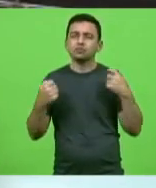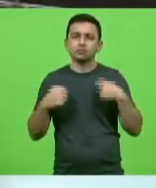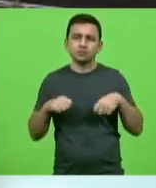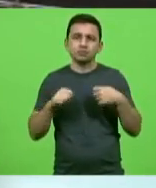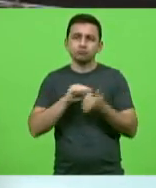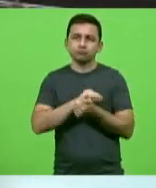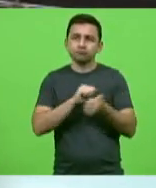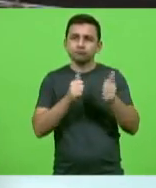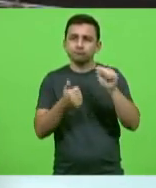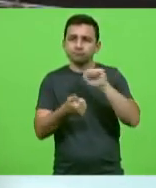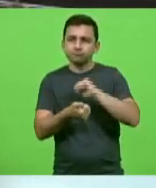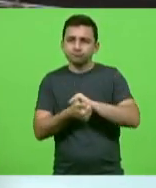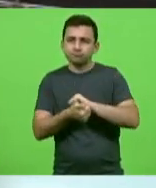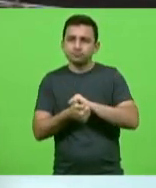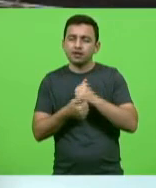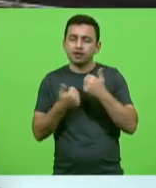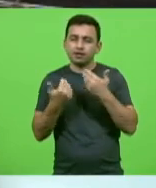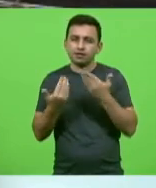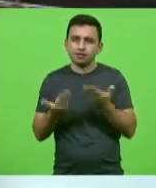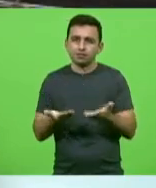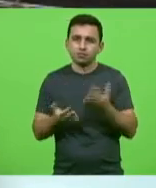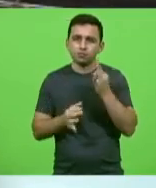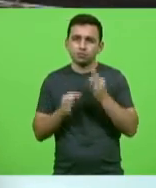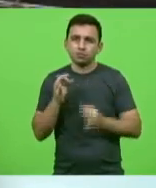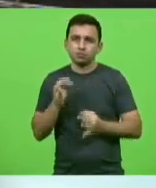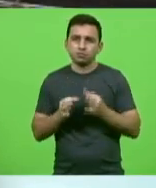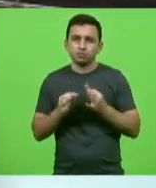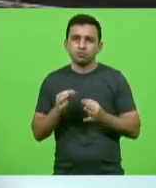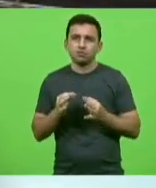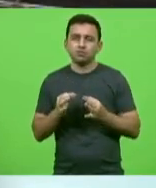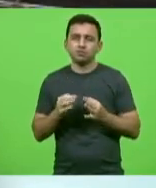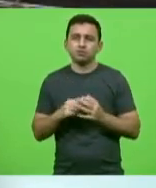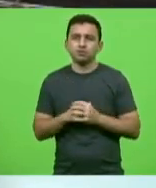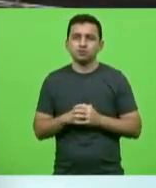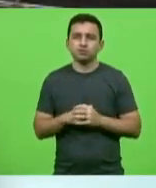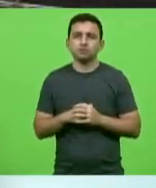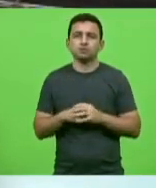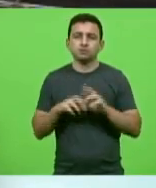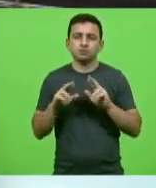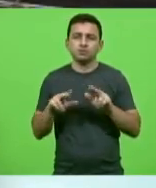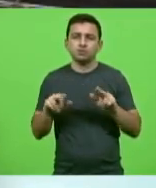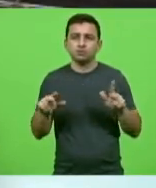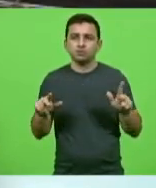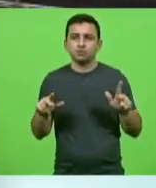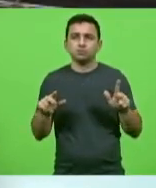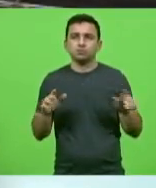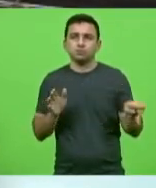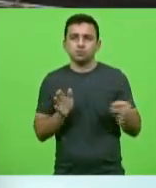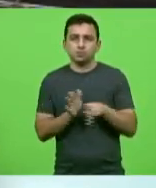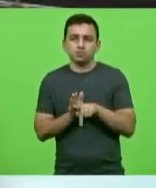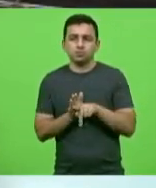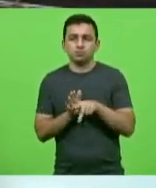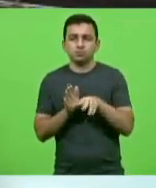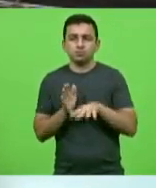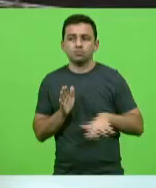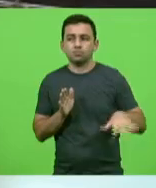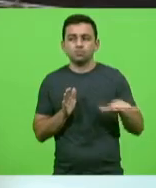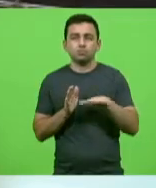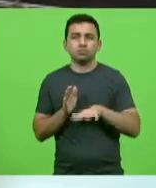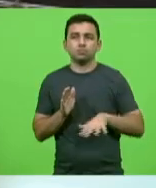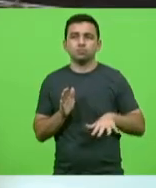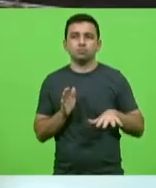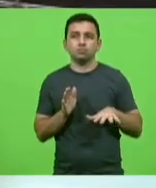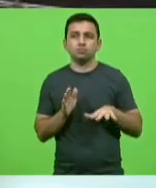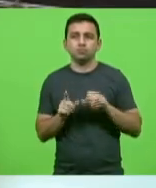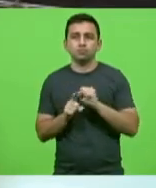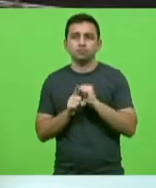completamente a disciplina jurídica às múltiplas exigências que emergem do Trama do